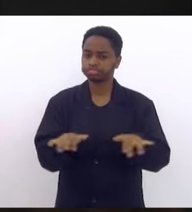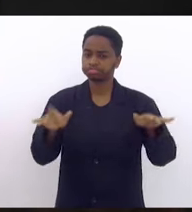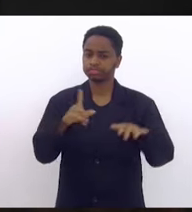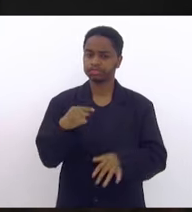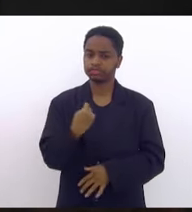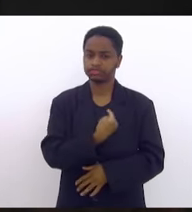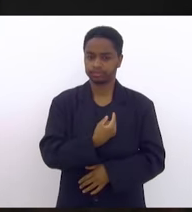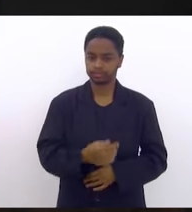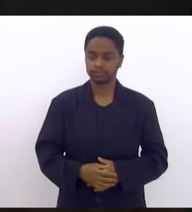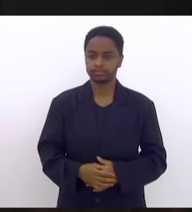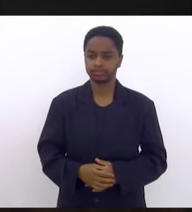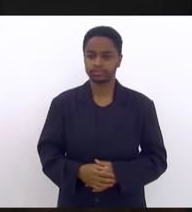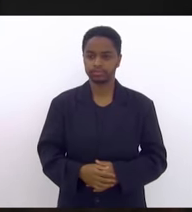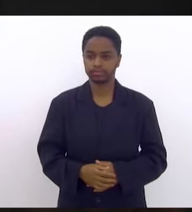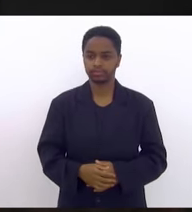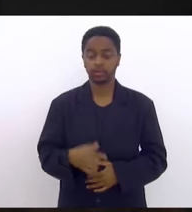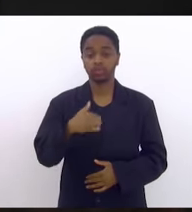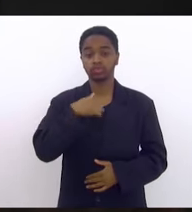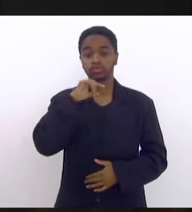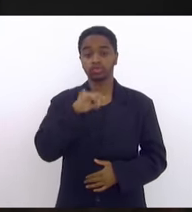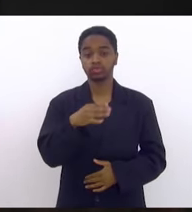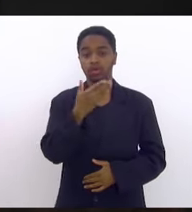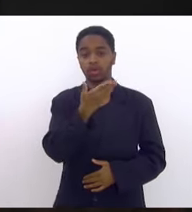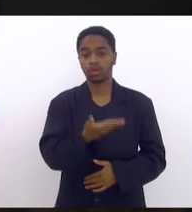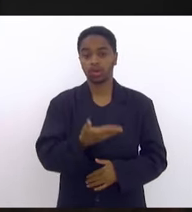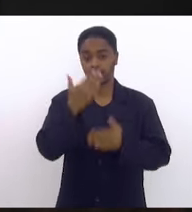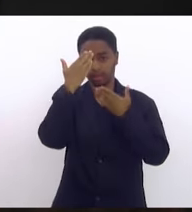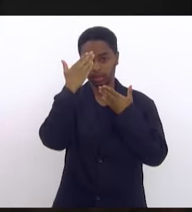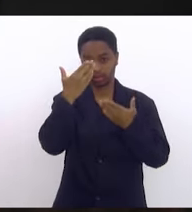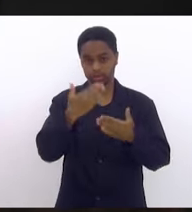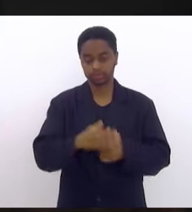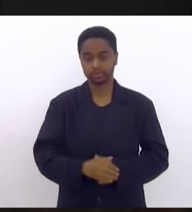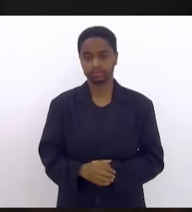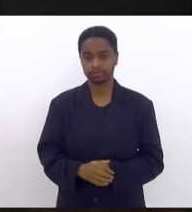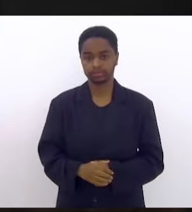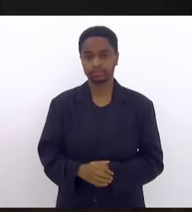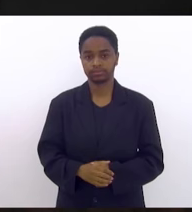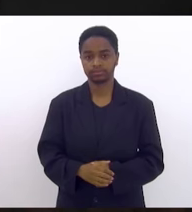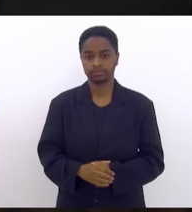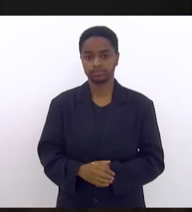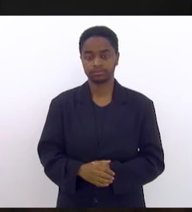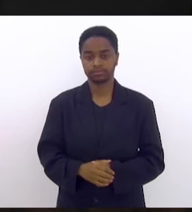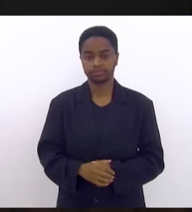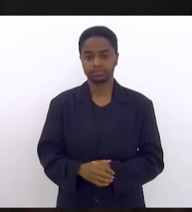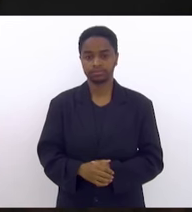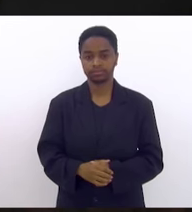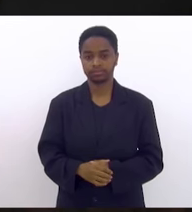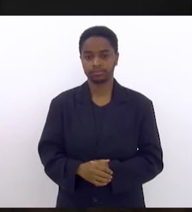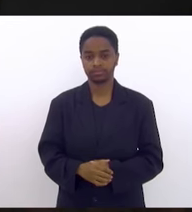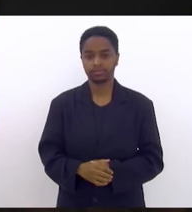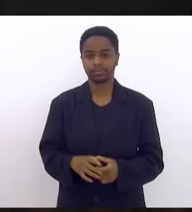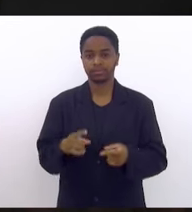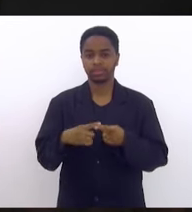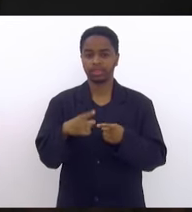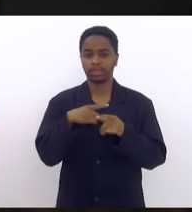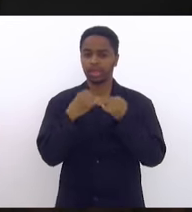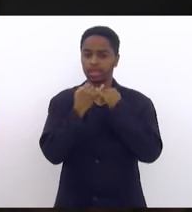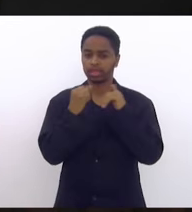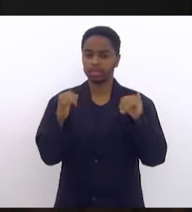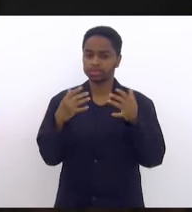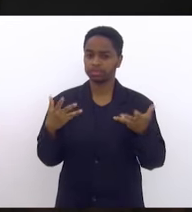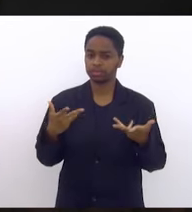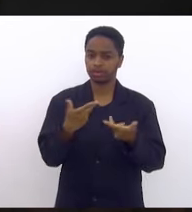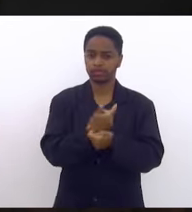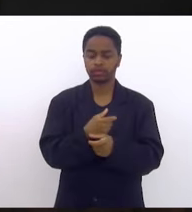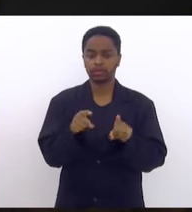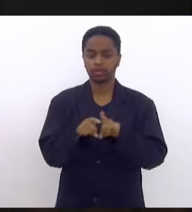nós. Eu só tenho que agradecer com esse seu astral, com essa sua energia, tudo